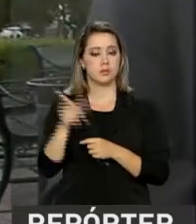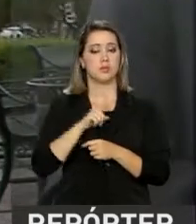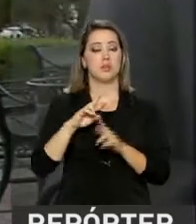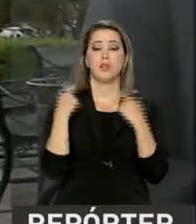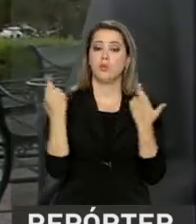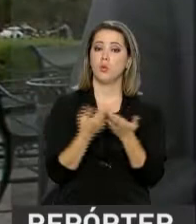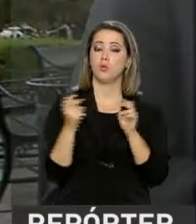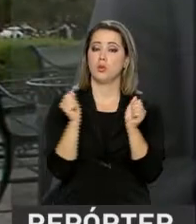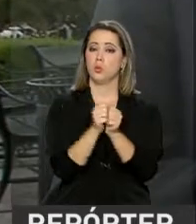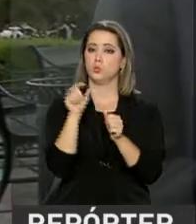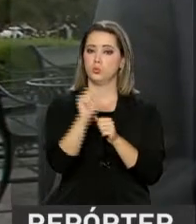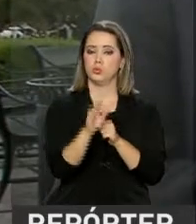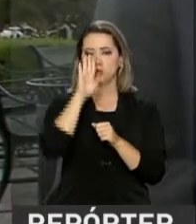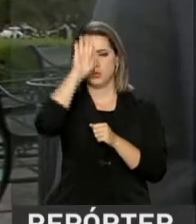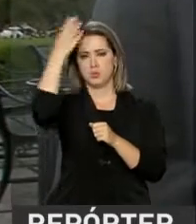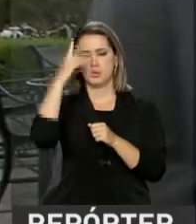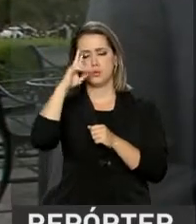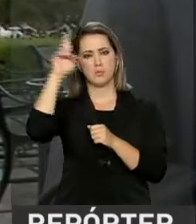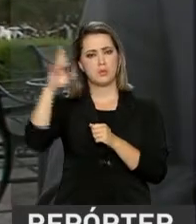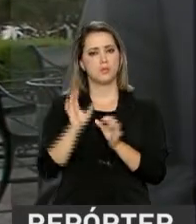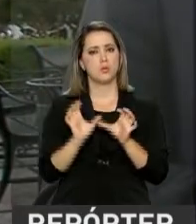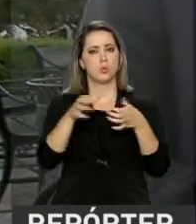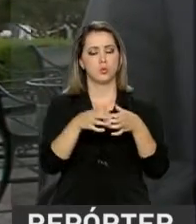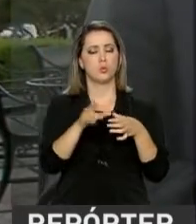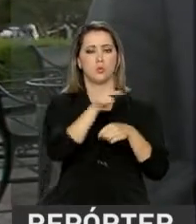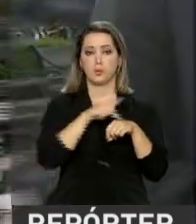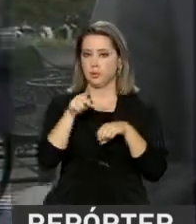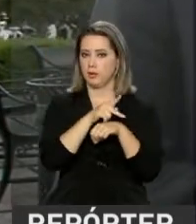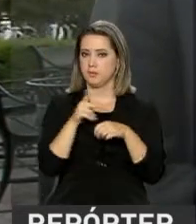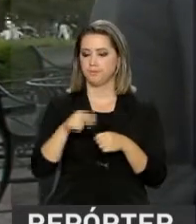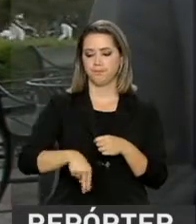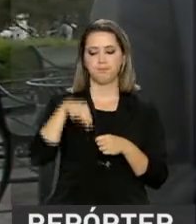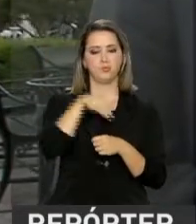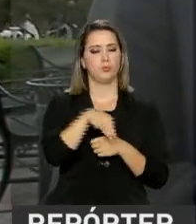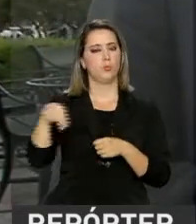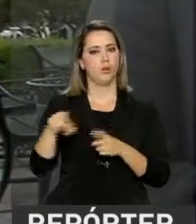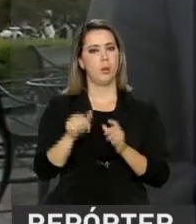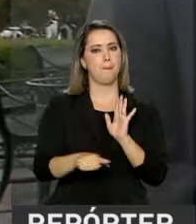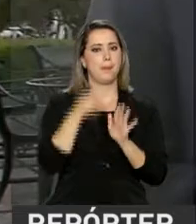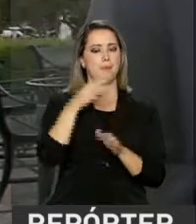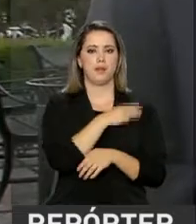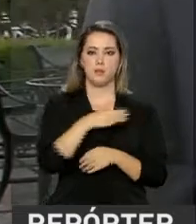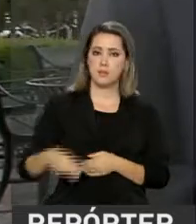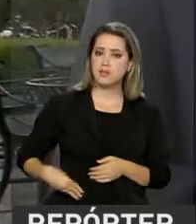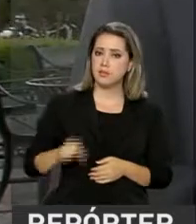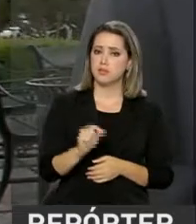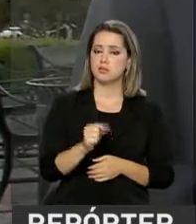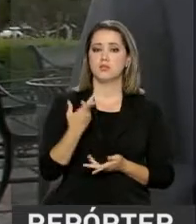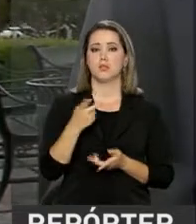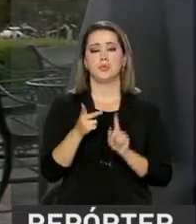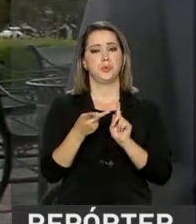tem reuniões com as principais autoridades do país, como, por exemplo, a primeira-ministra Erna Solberg,